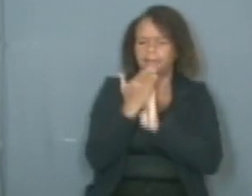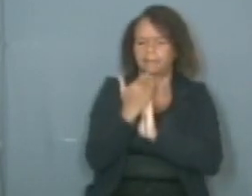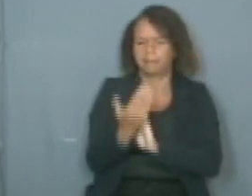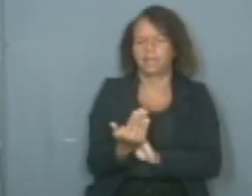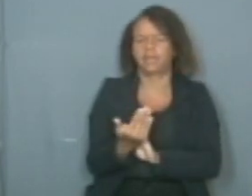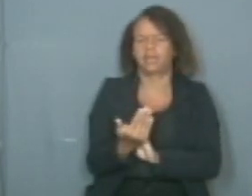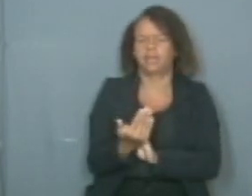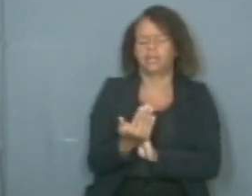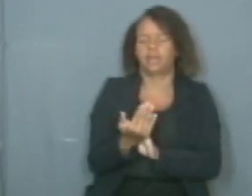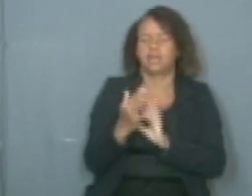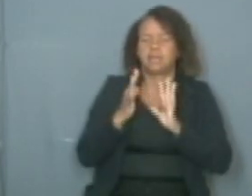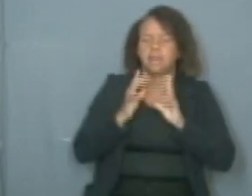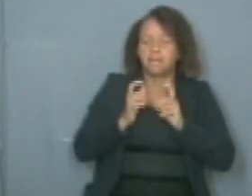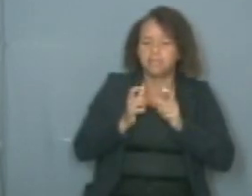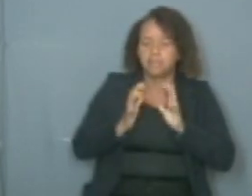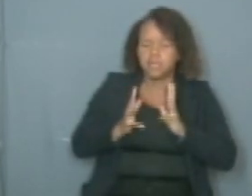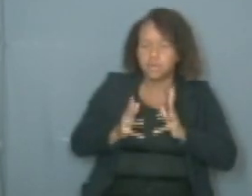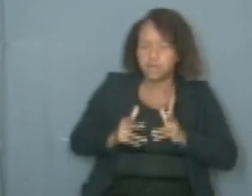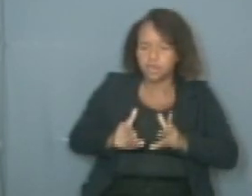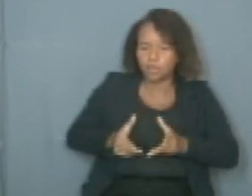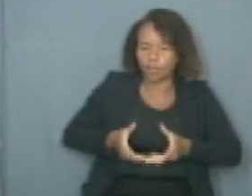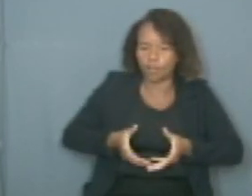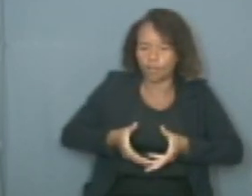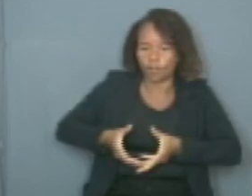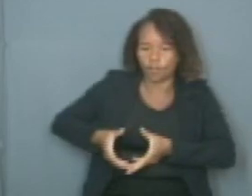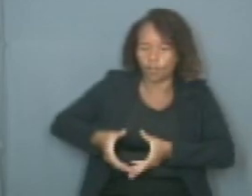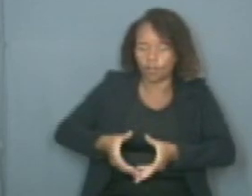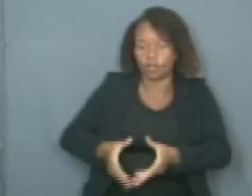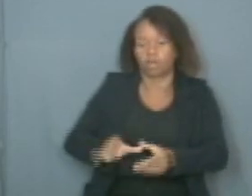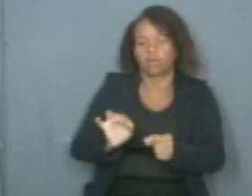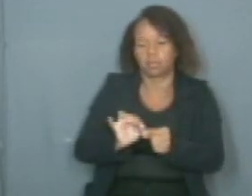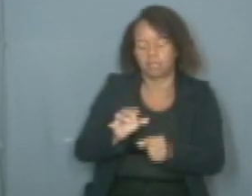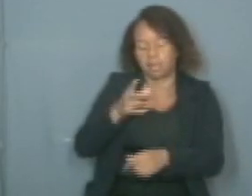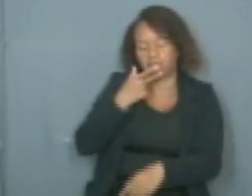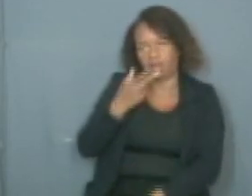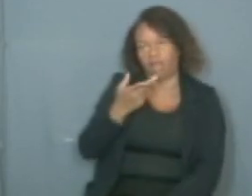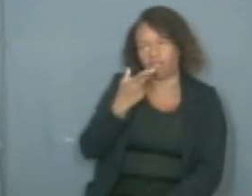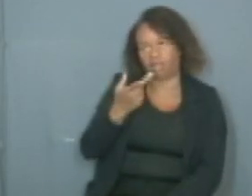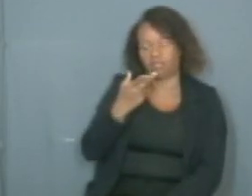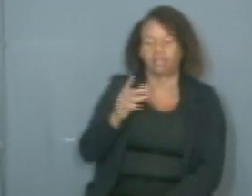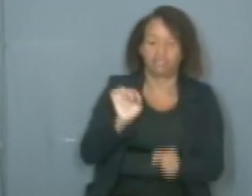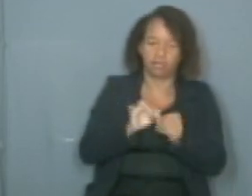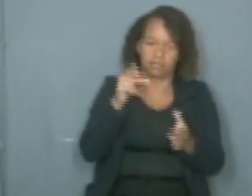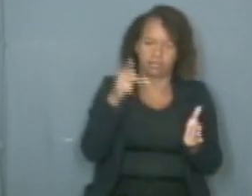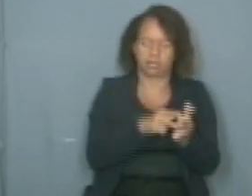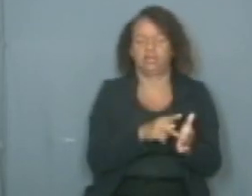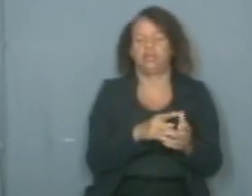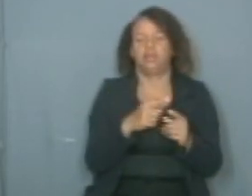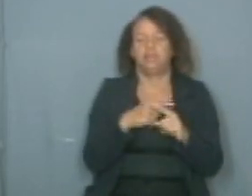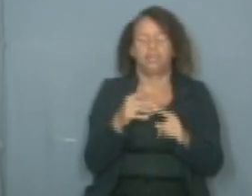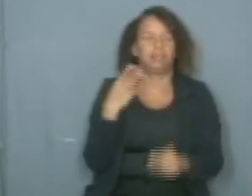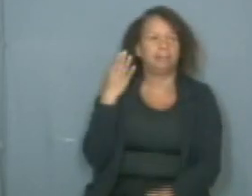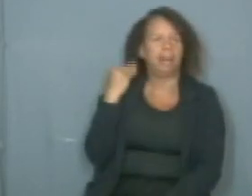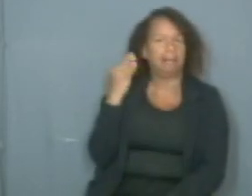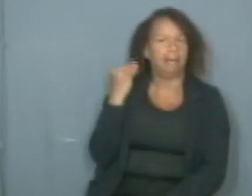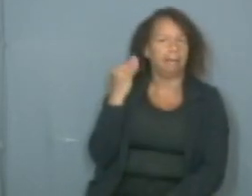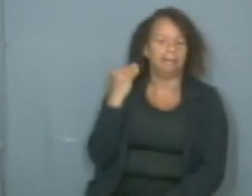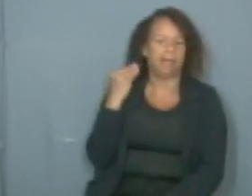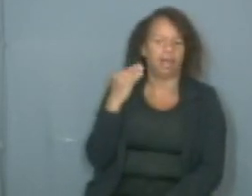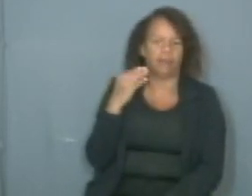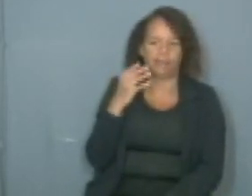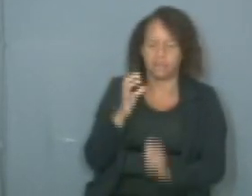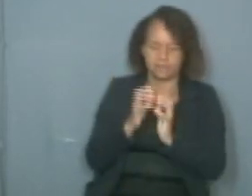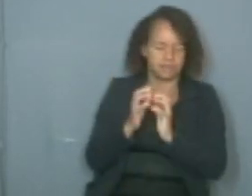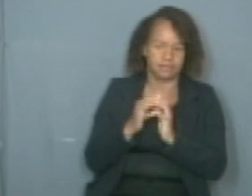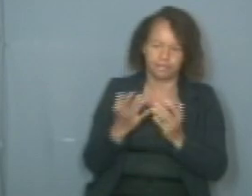a microdrenagem, que tanto o prefeito fala que faz, seja efetivamente feita. Porque só de pala o Recife não